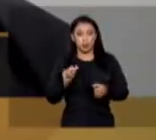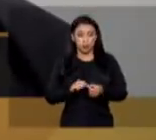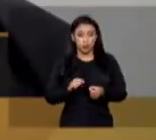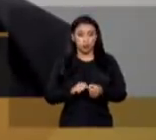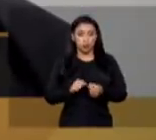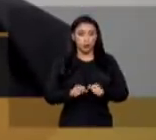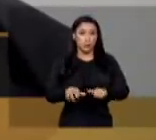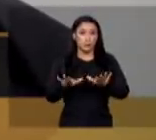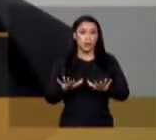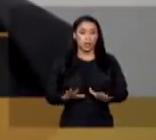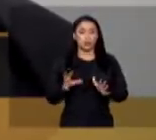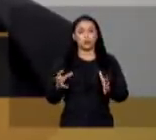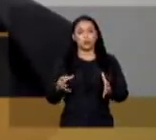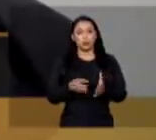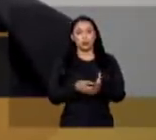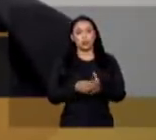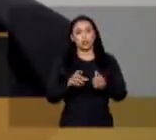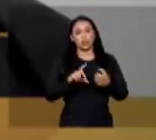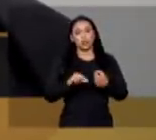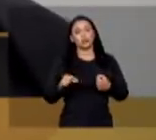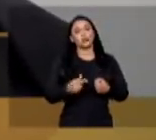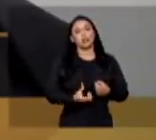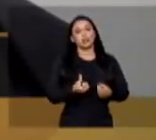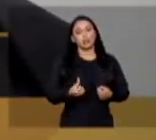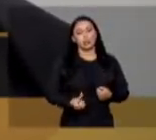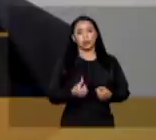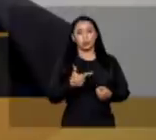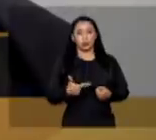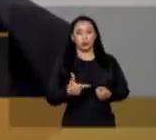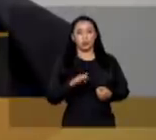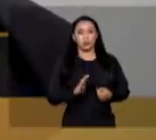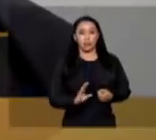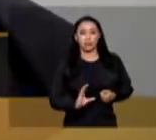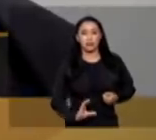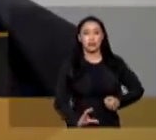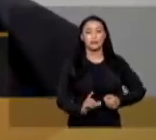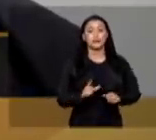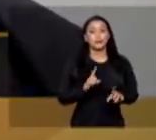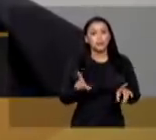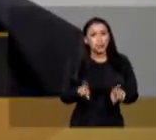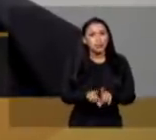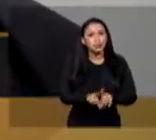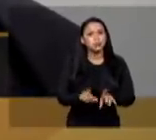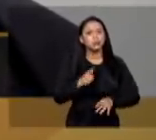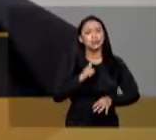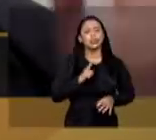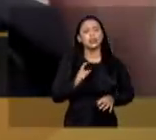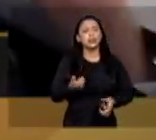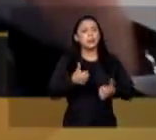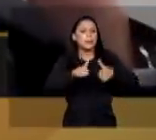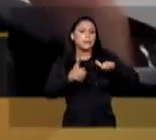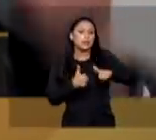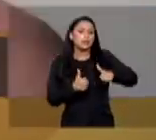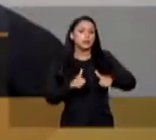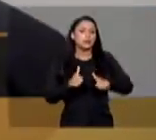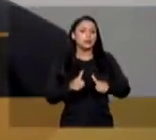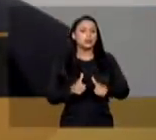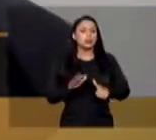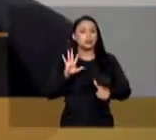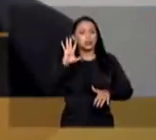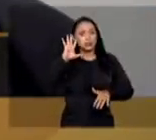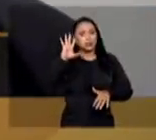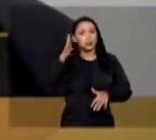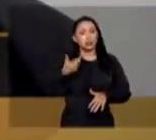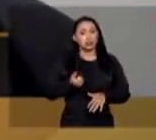pelos respectivos órgãos. Artigo 6º, 2, B e C. Bem como encontra-se habilitado para apreciar decisões das turmas